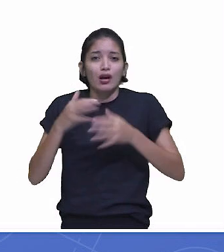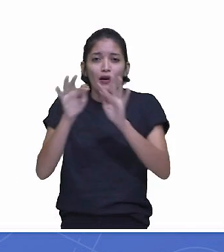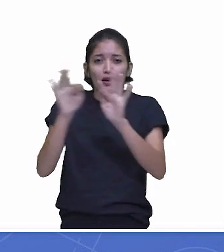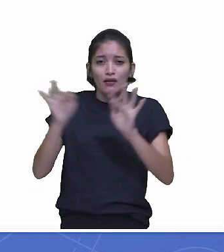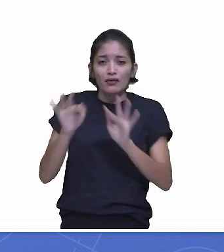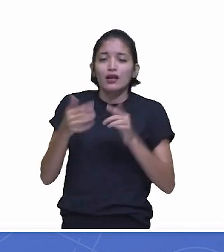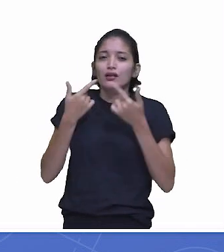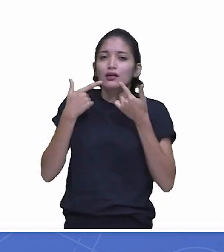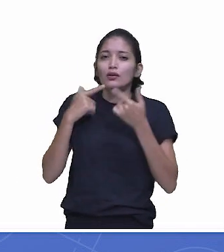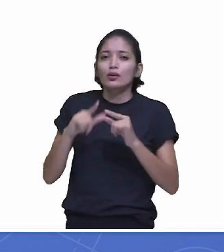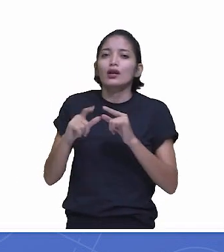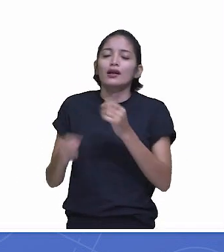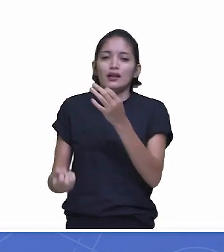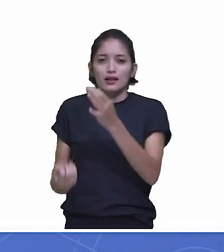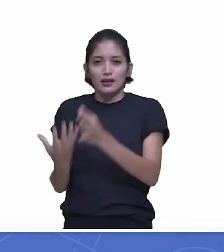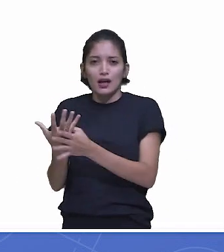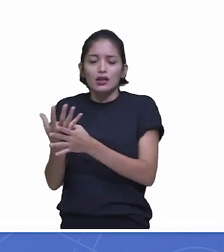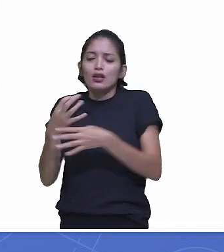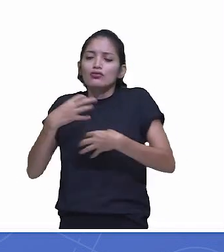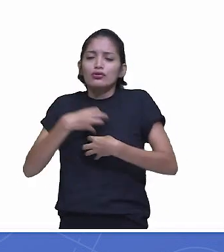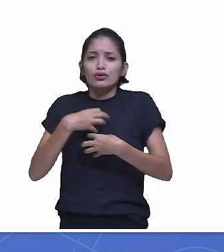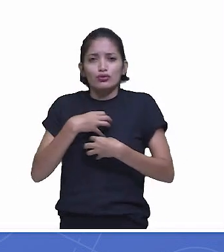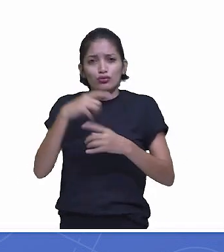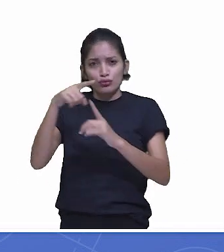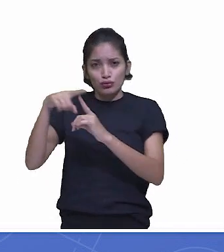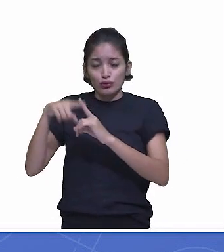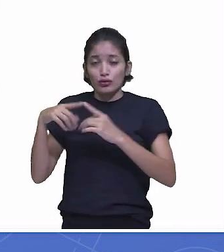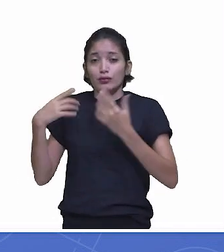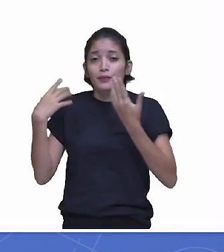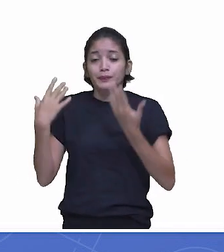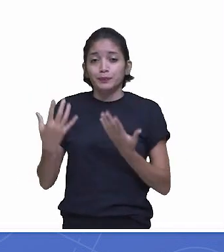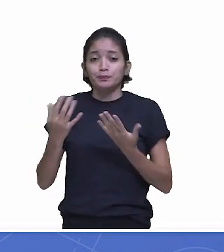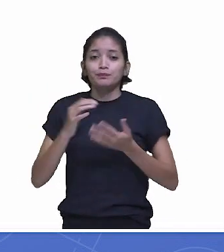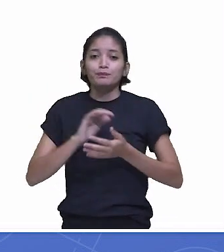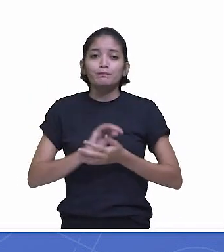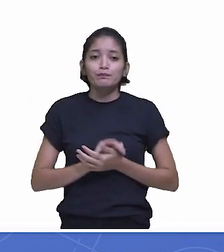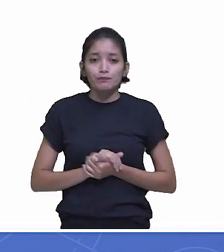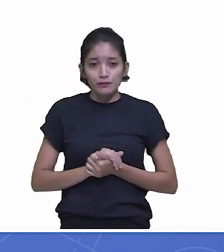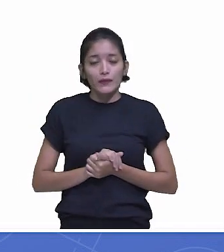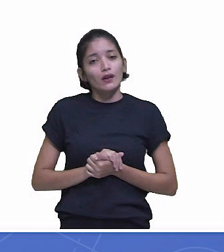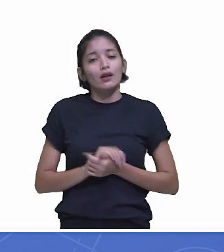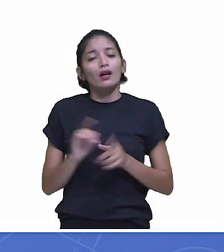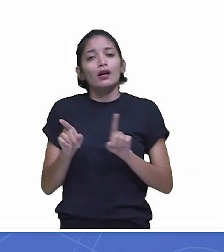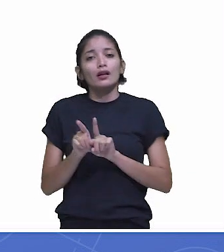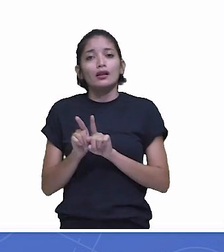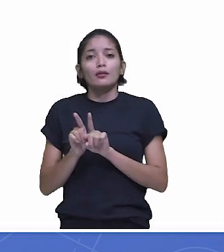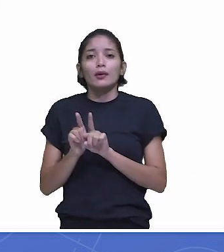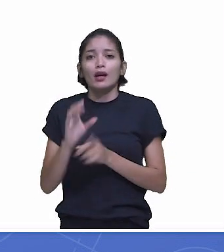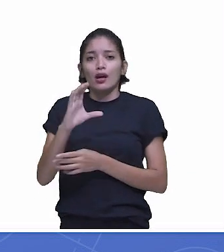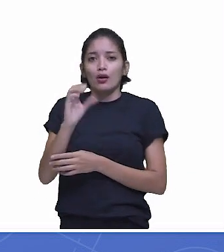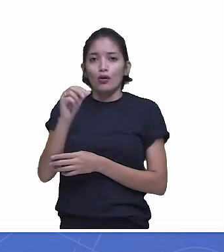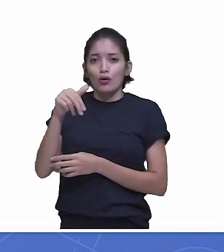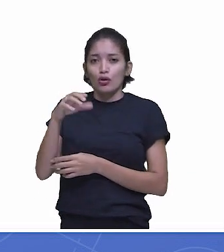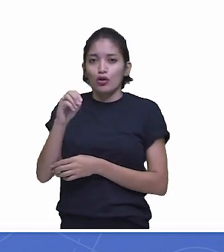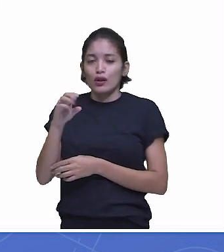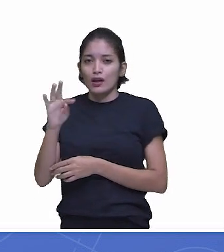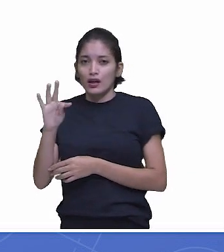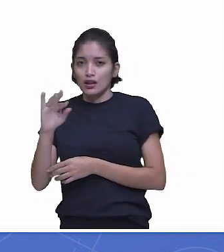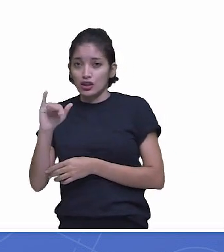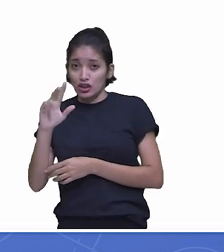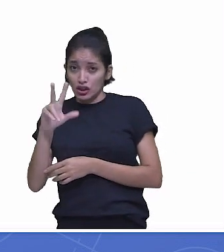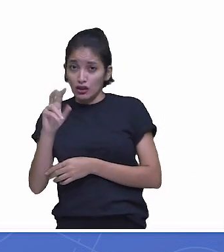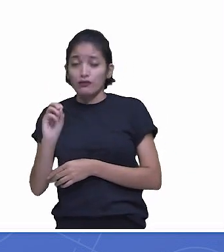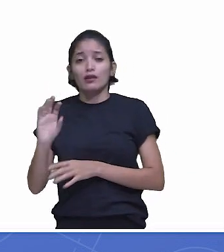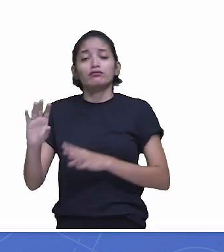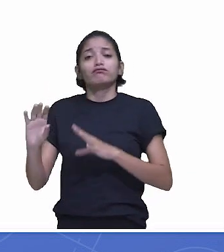a construção, a forma. A função conativa também contribui para esse trabalho, na medida em que